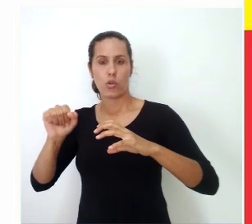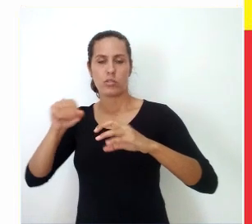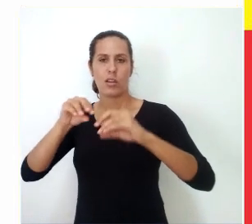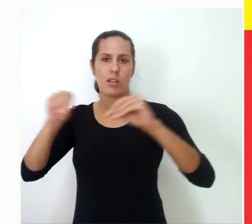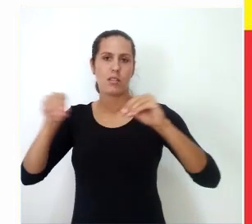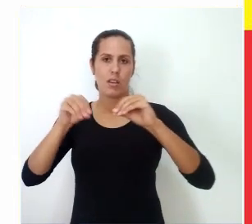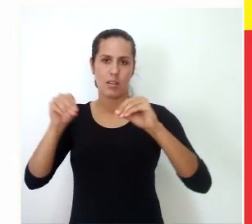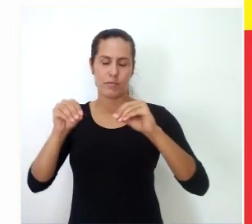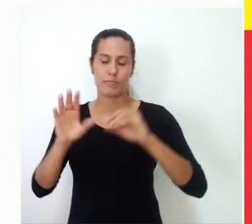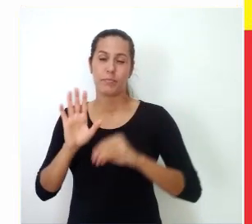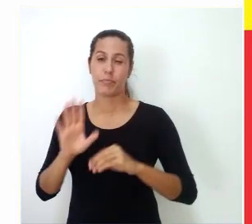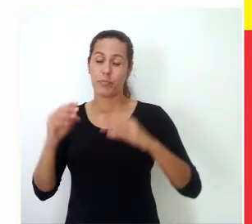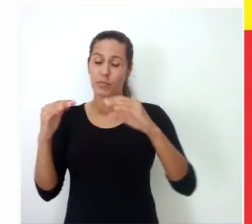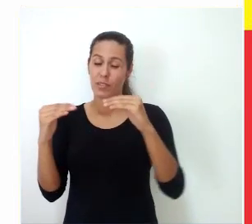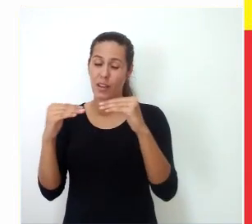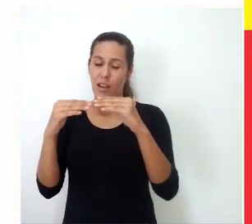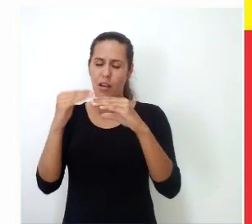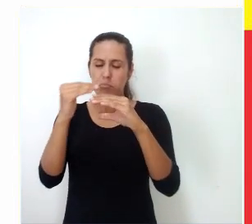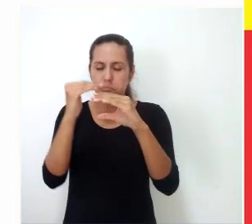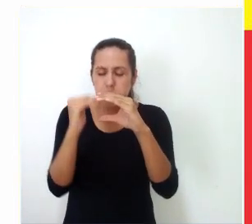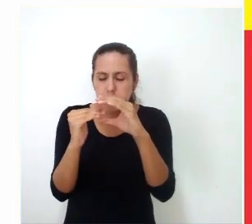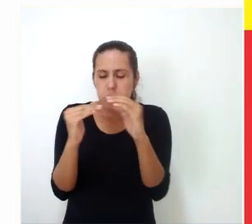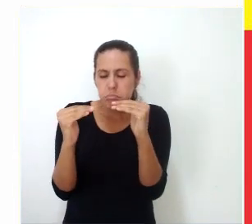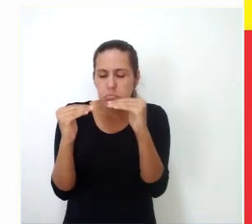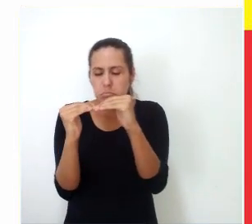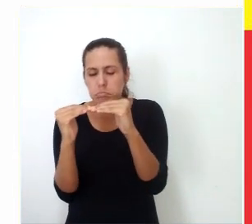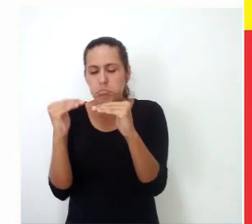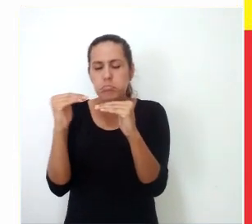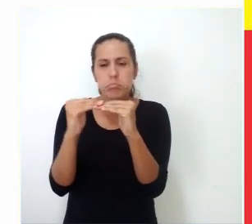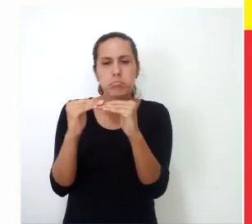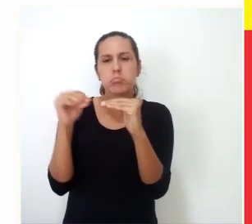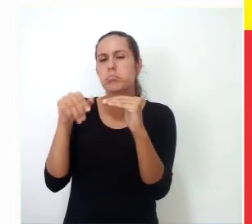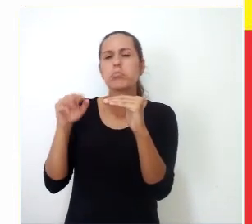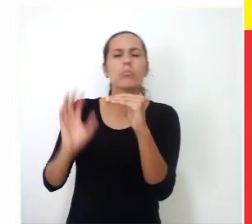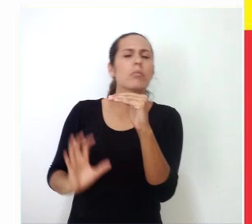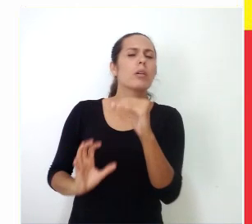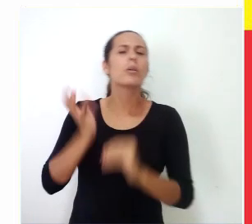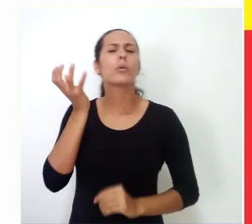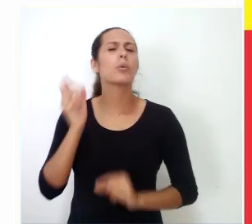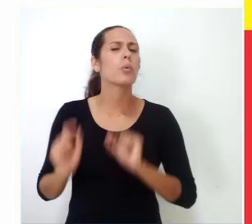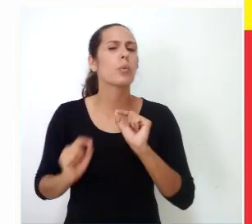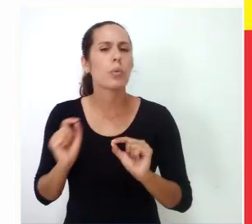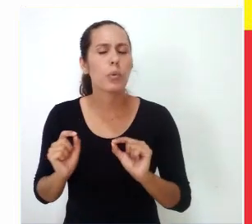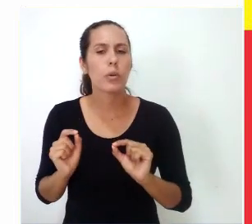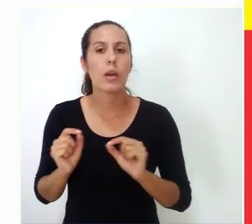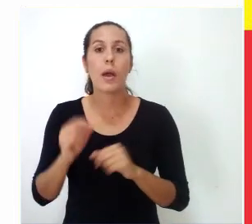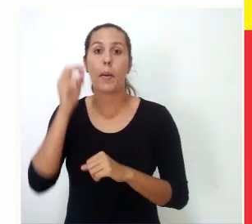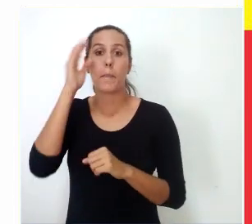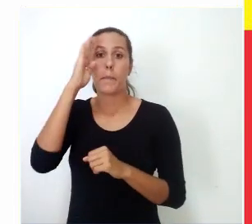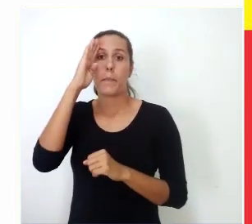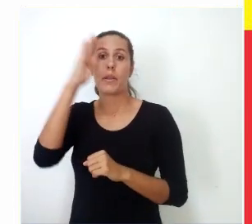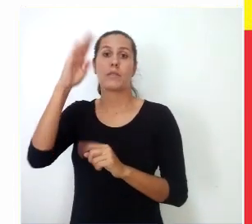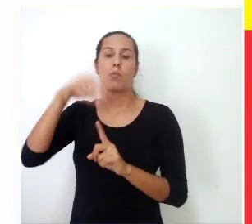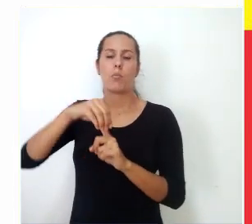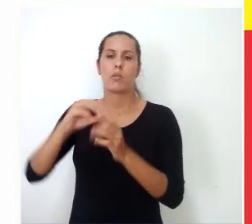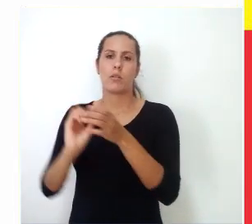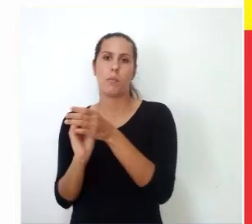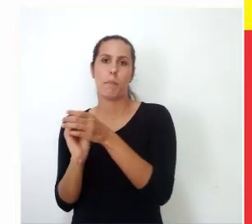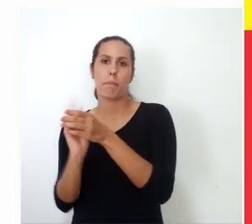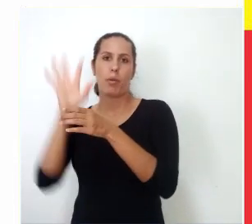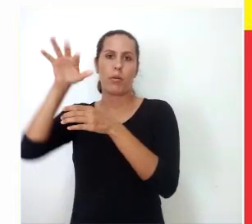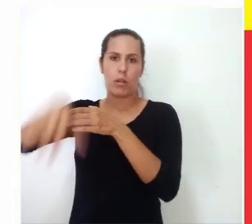no encontro dessas placas que ocorrem o quê? Ocorrem principalmente